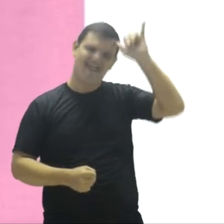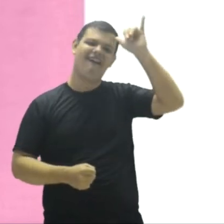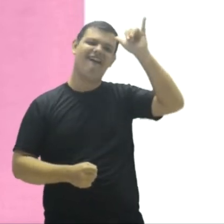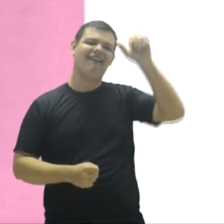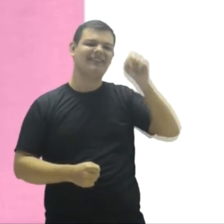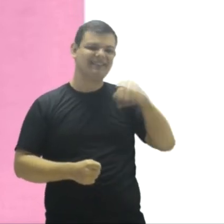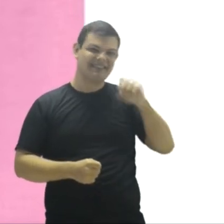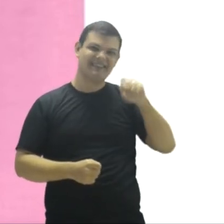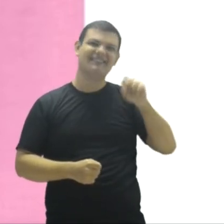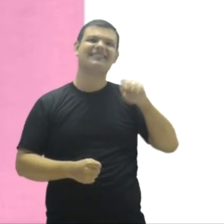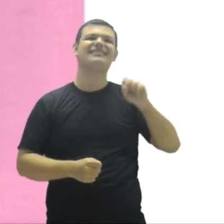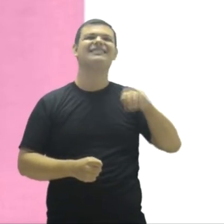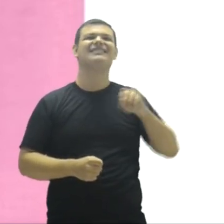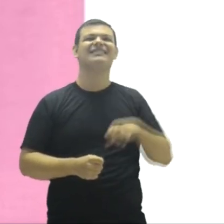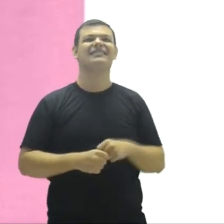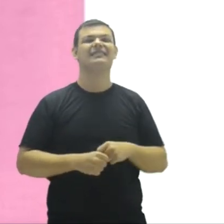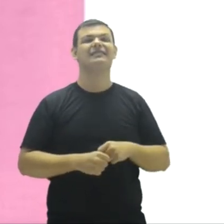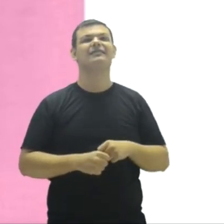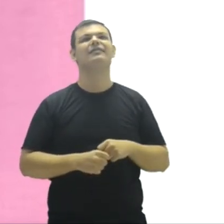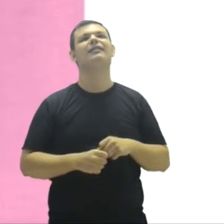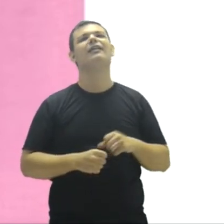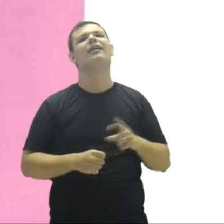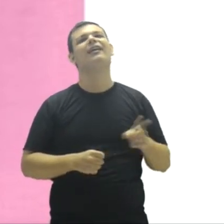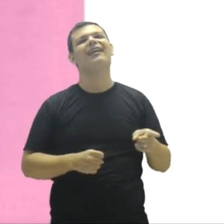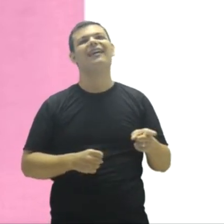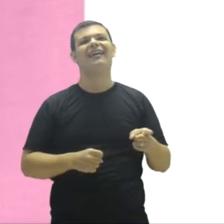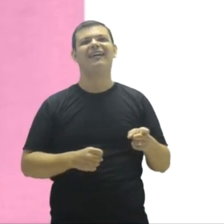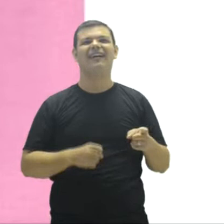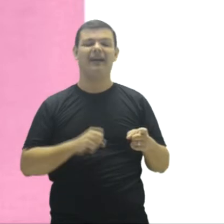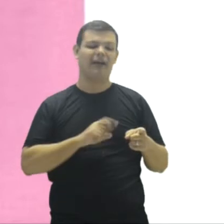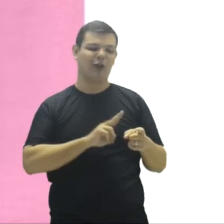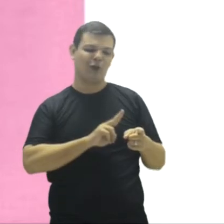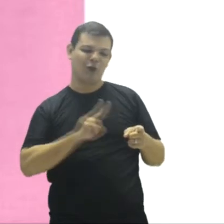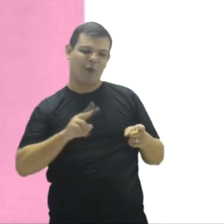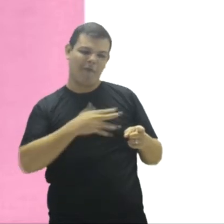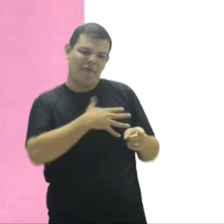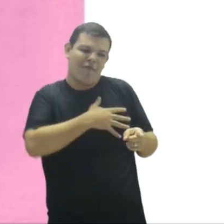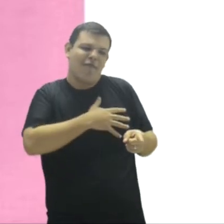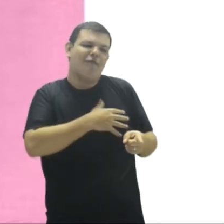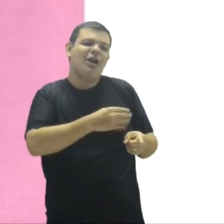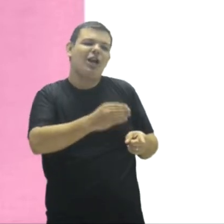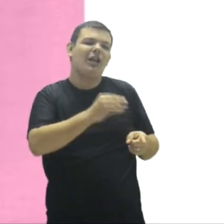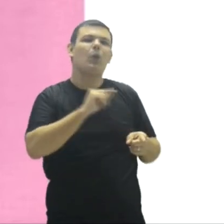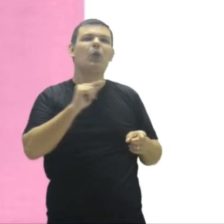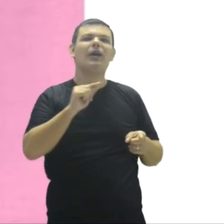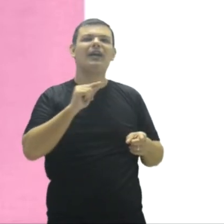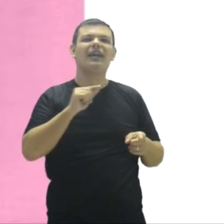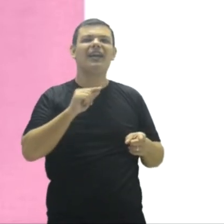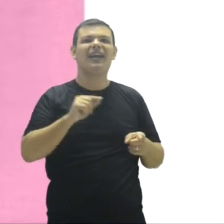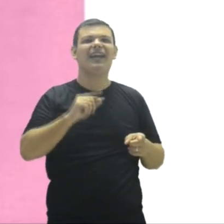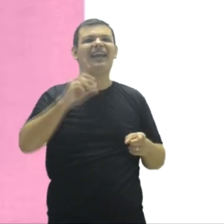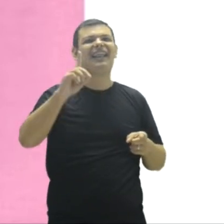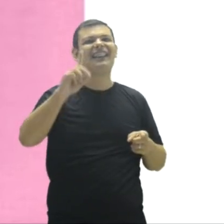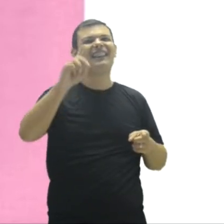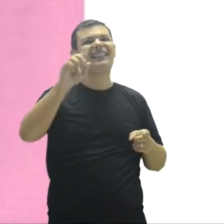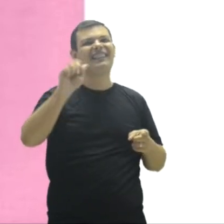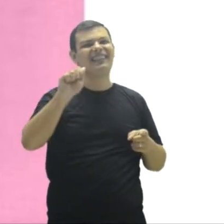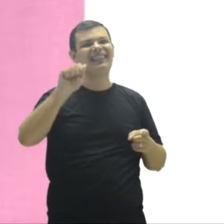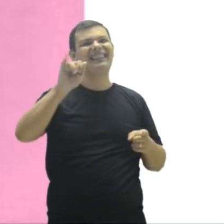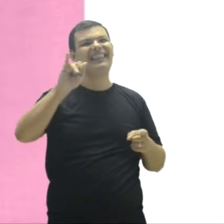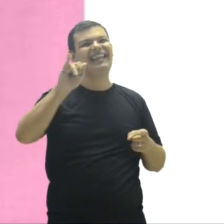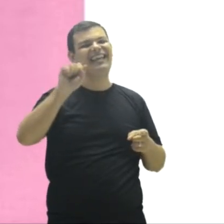disse baixinho, e deu à sua filhinha o nome de